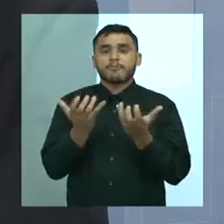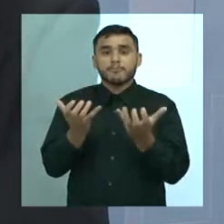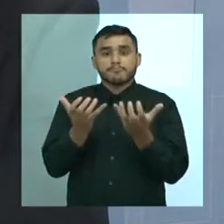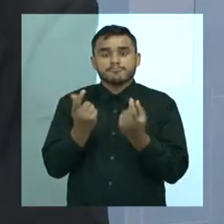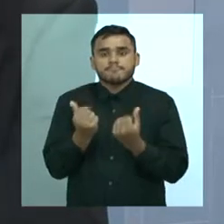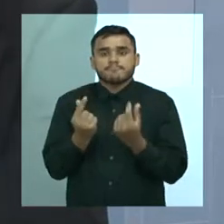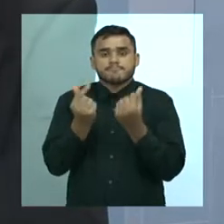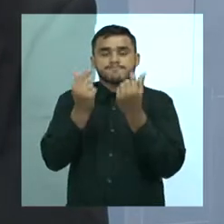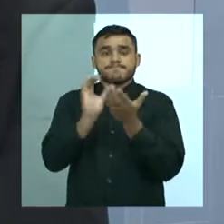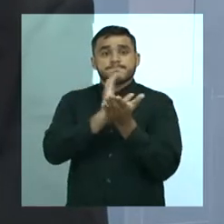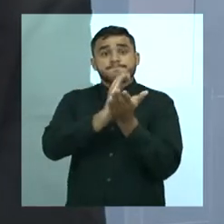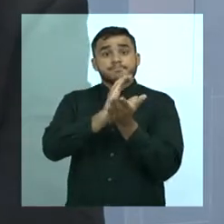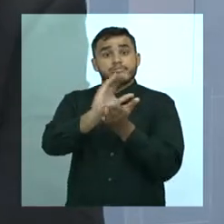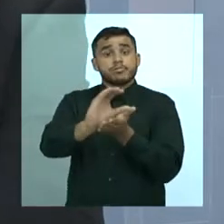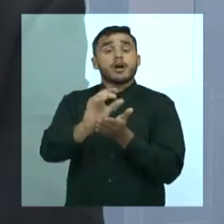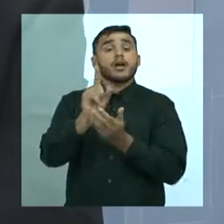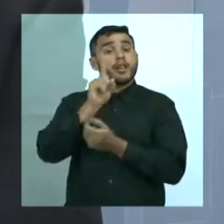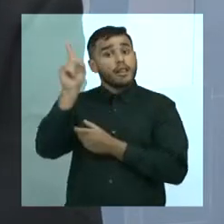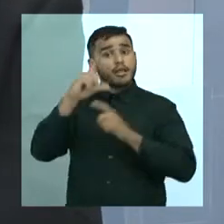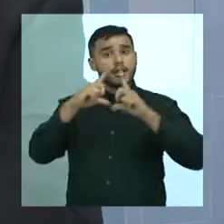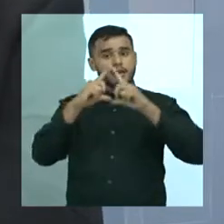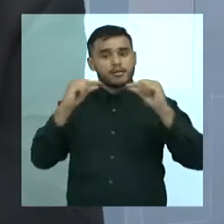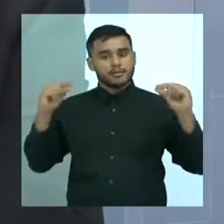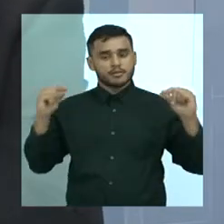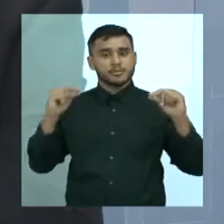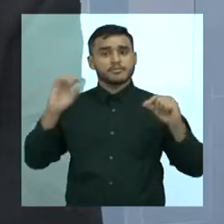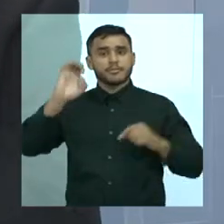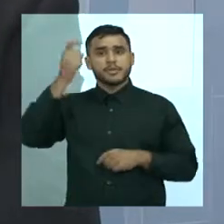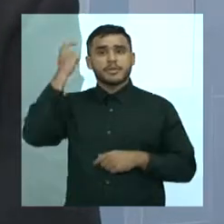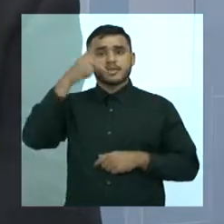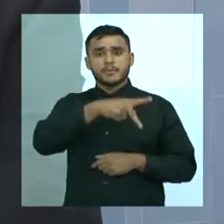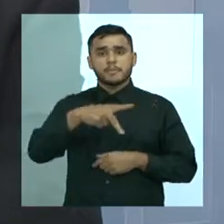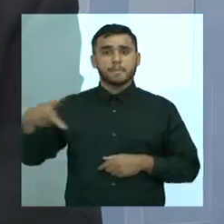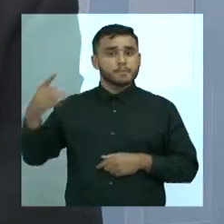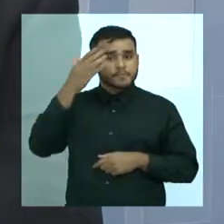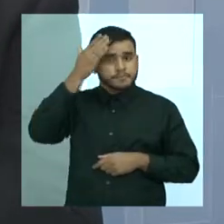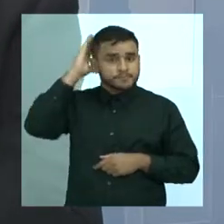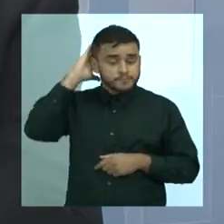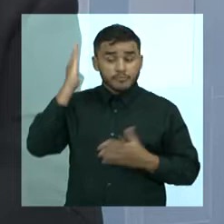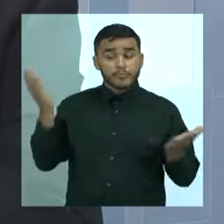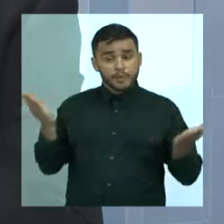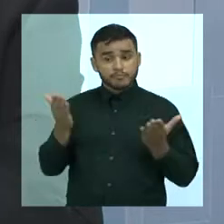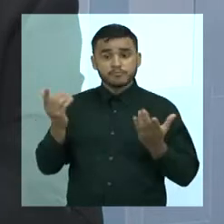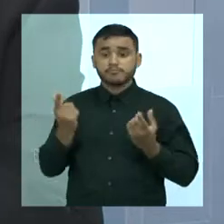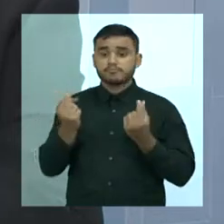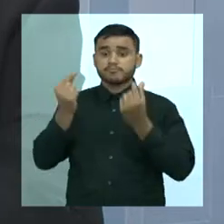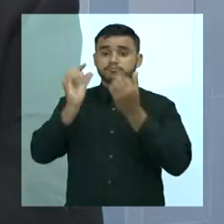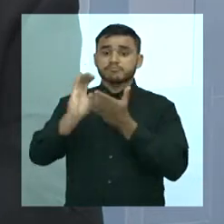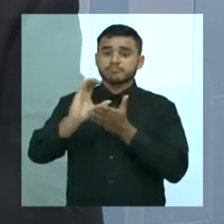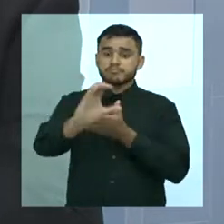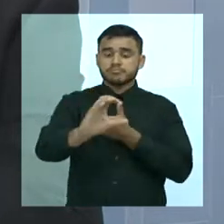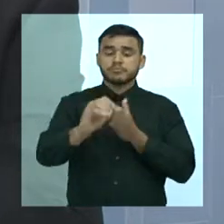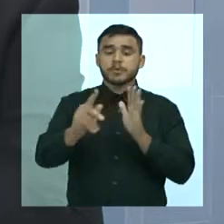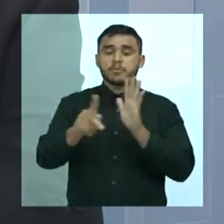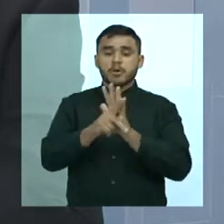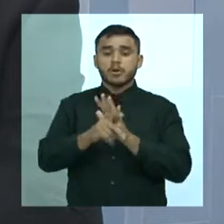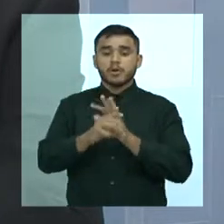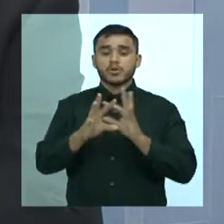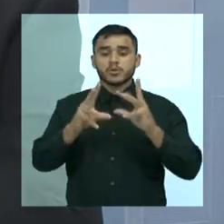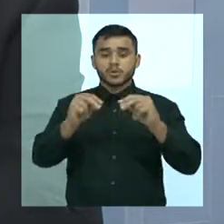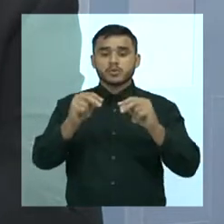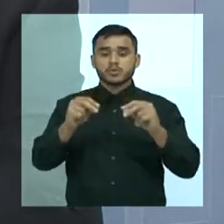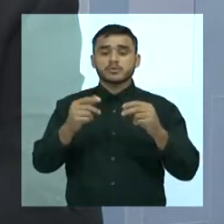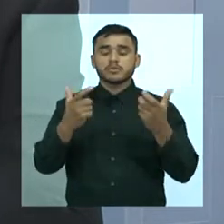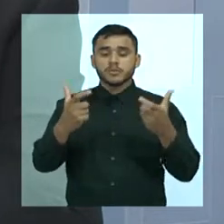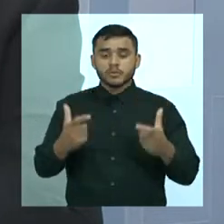recursos de Brasília, tanto na gestão Michel Temer, como esse agora, para as obras de infraestrutura aqui